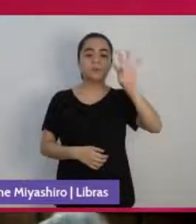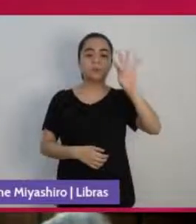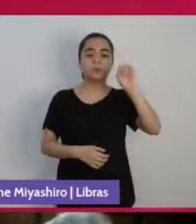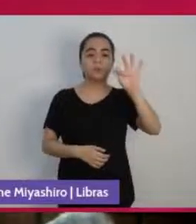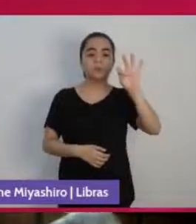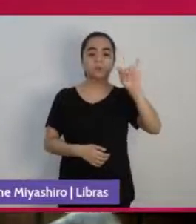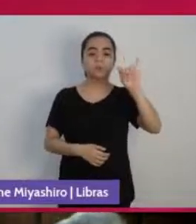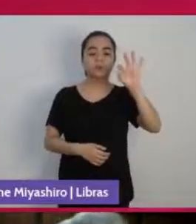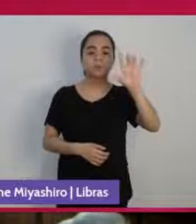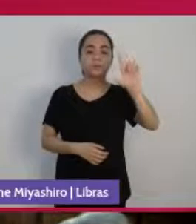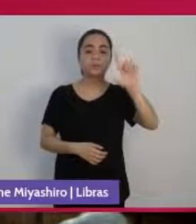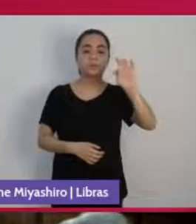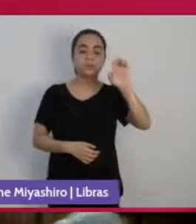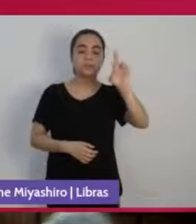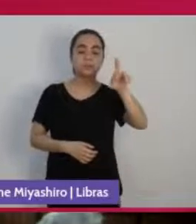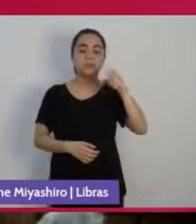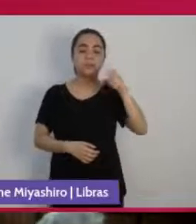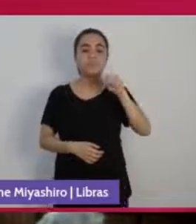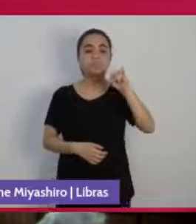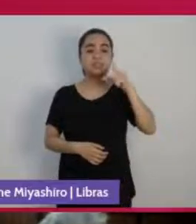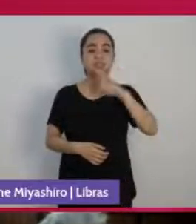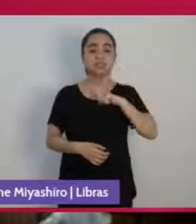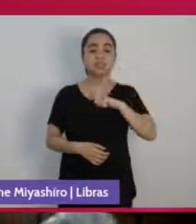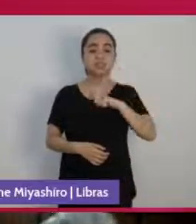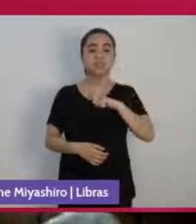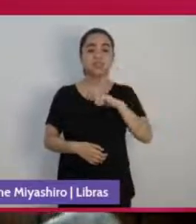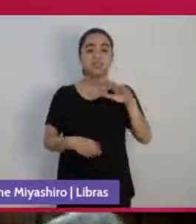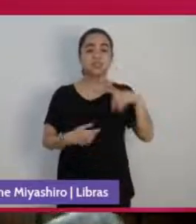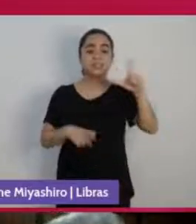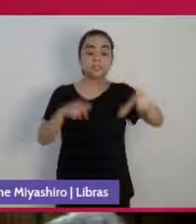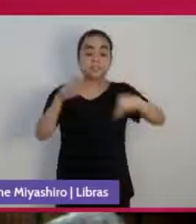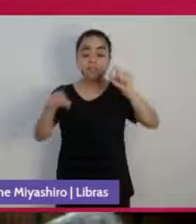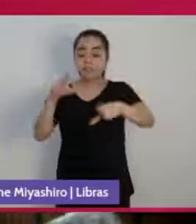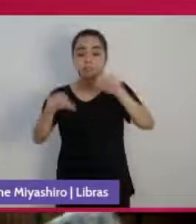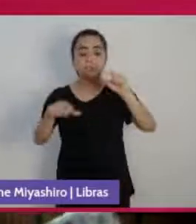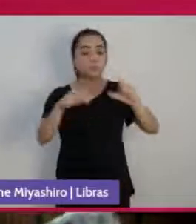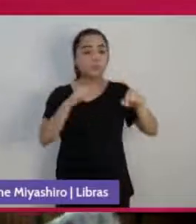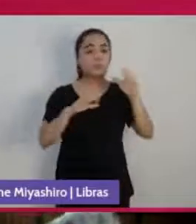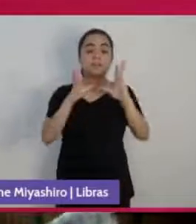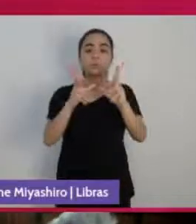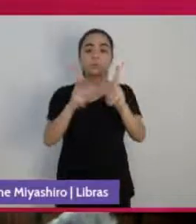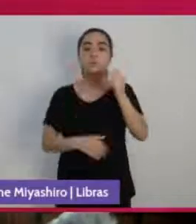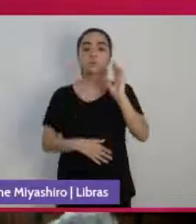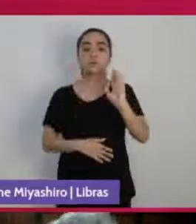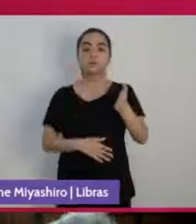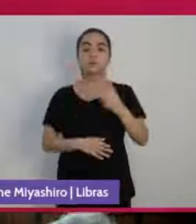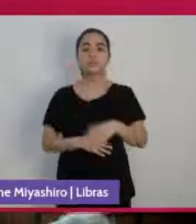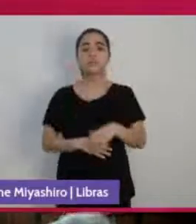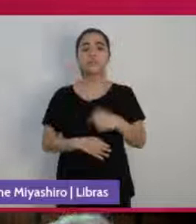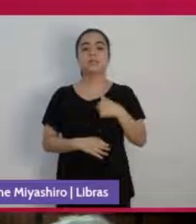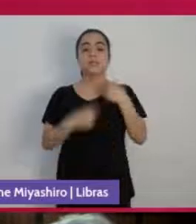recurso, ele vai selecionar todos os parâmetros técnicos para mim. Então, eu só tenho que me preocupar com um bom